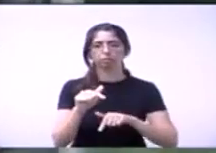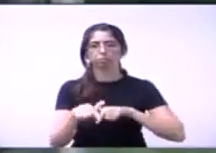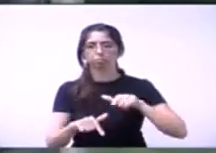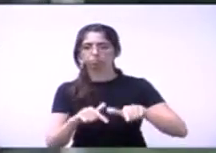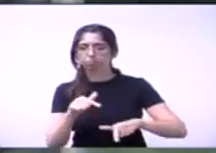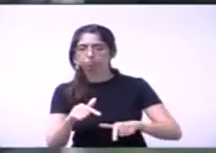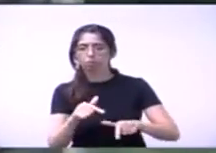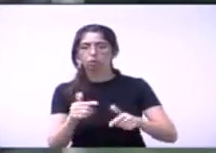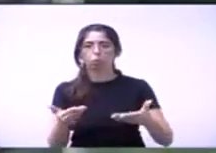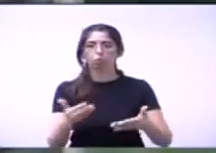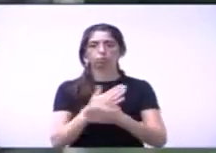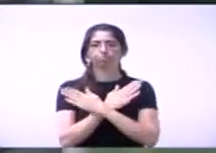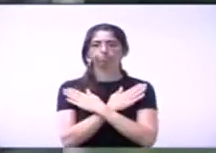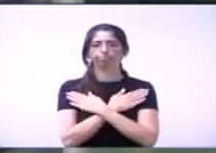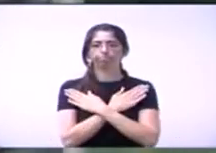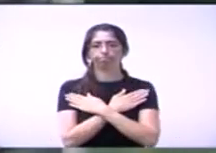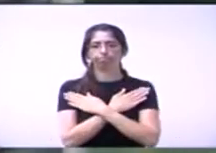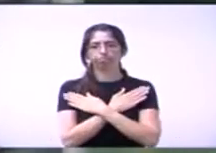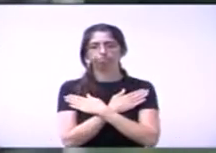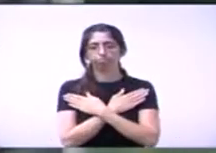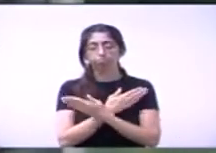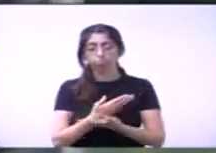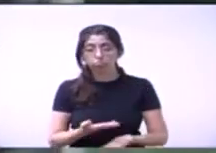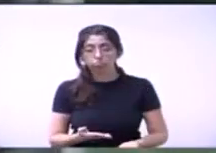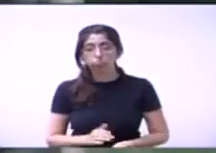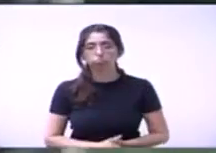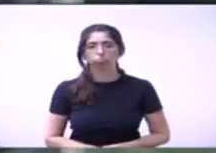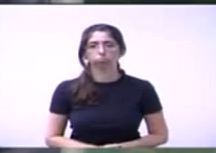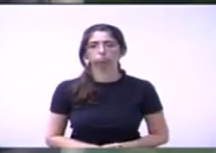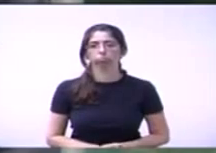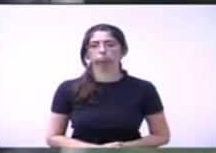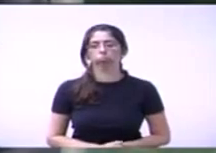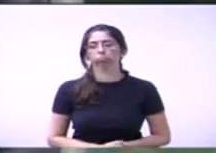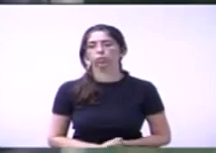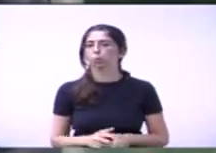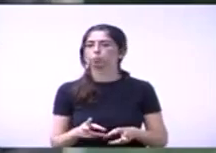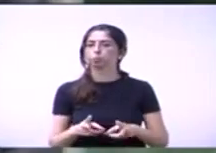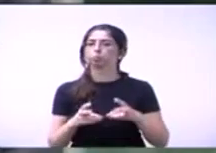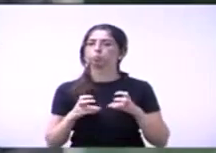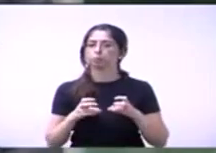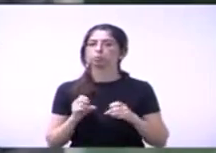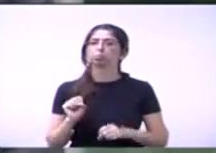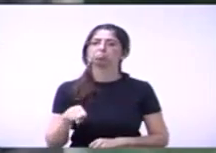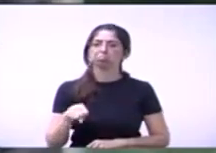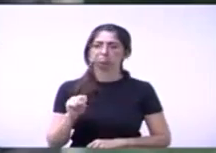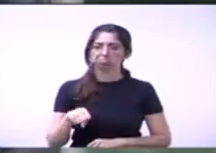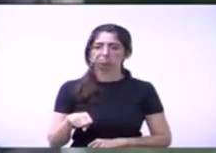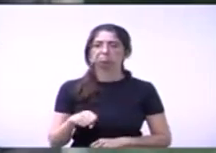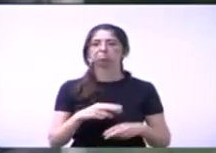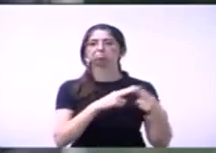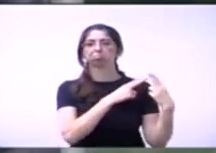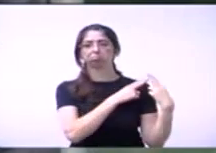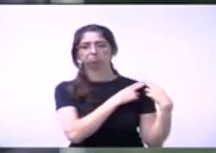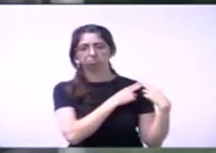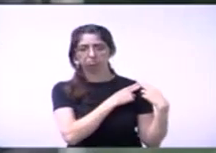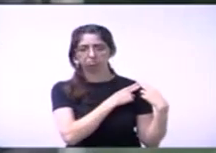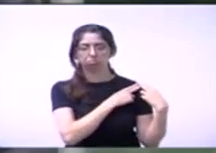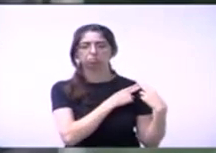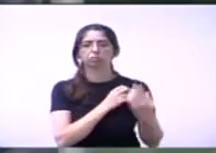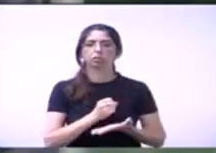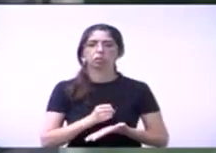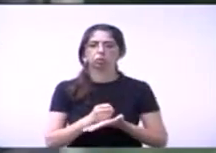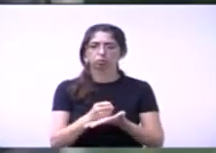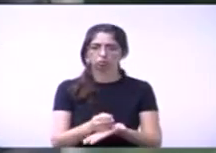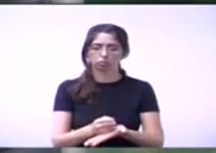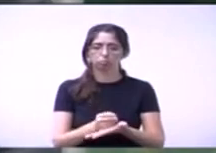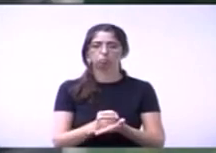de trabalhadores e trabalhadoras paulinenses. Vejo muita sinceridade nisso, esse comprometimento em ajudar as